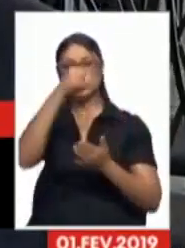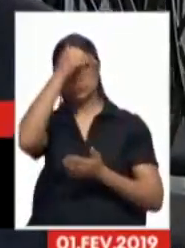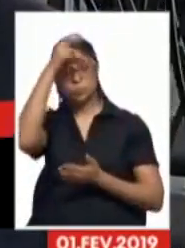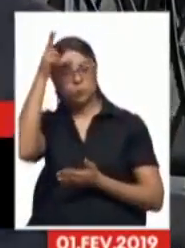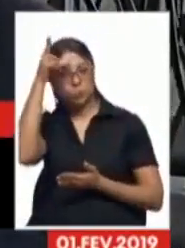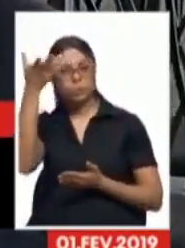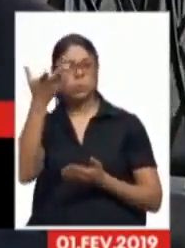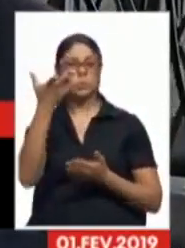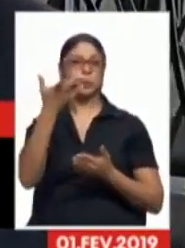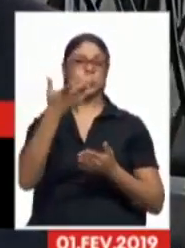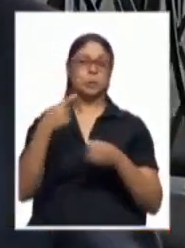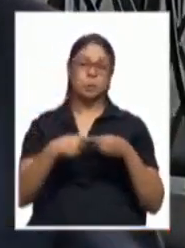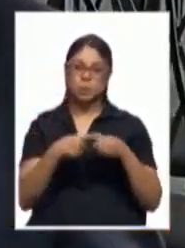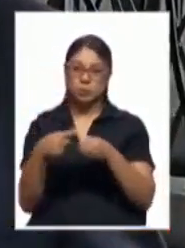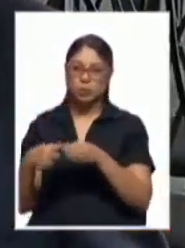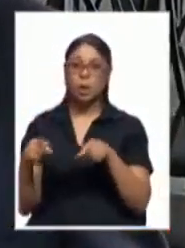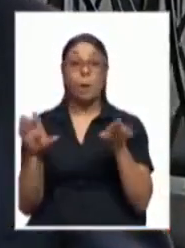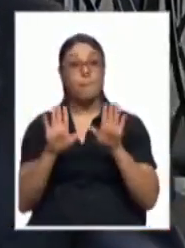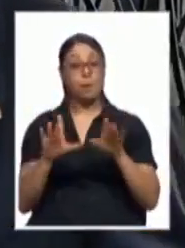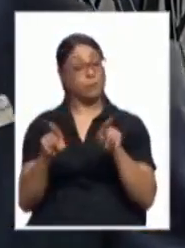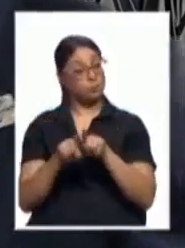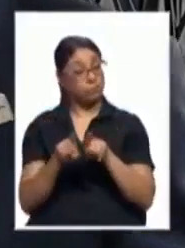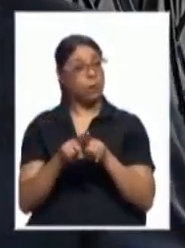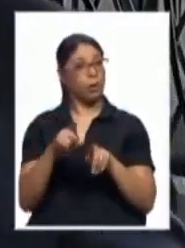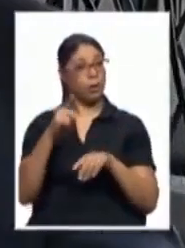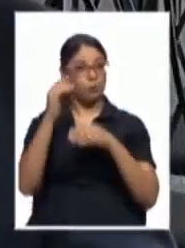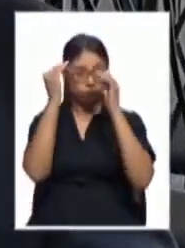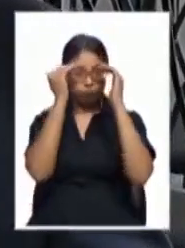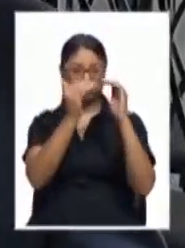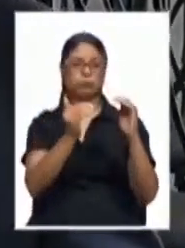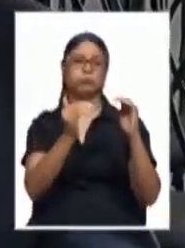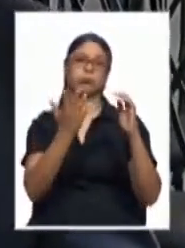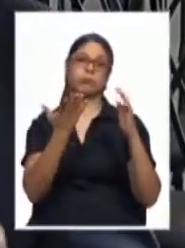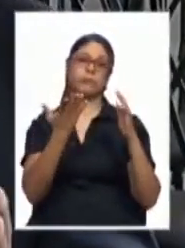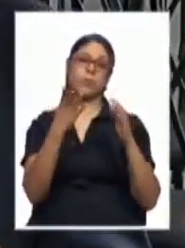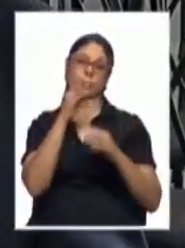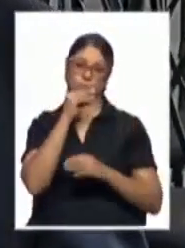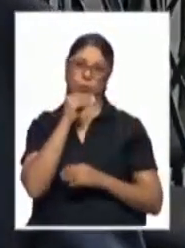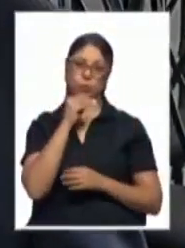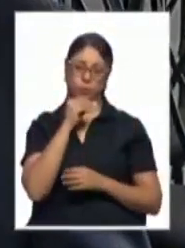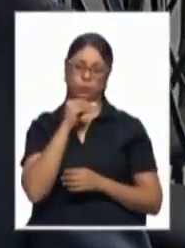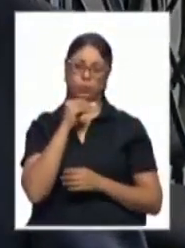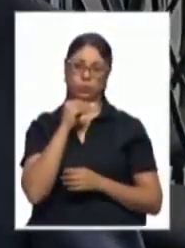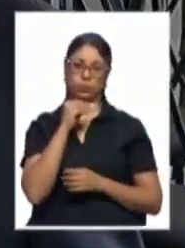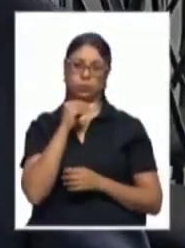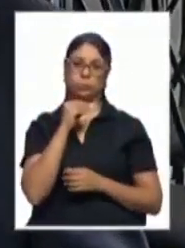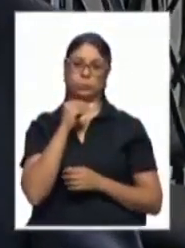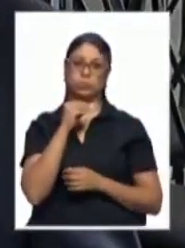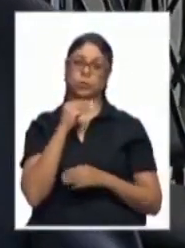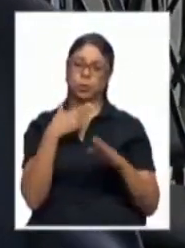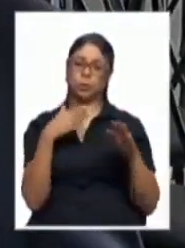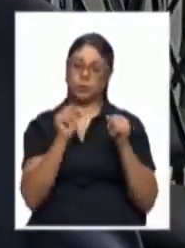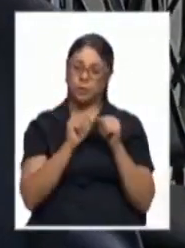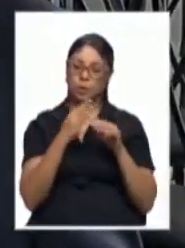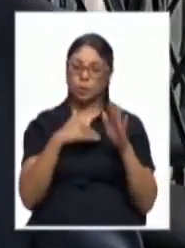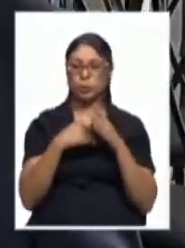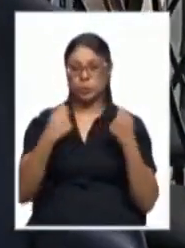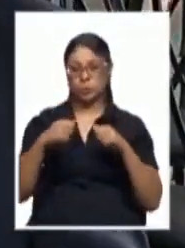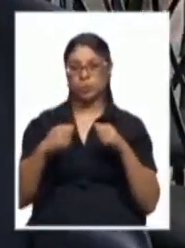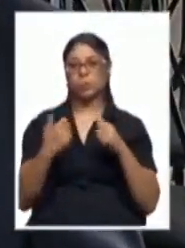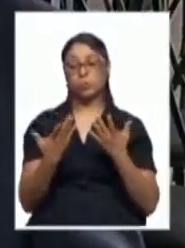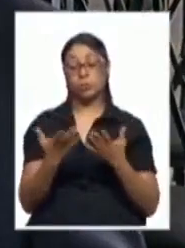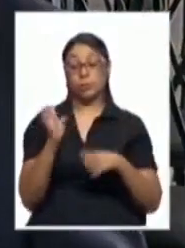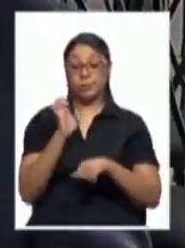principalmente, mas também com os funcionários, com os funcionários do Estado, e de pôr o Estado na linha da forma que precisa ser feita. O Estado